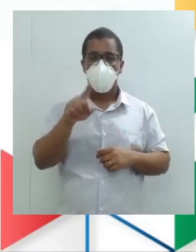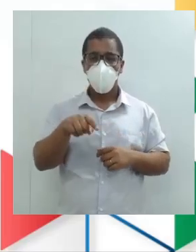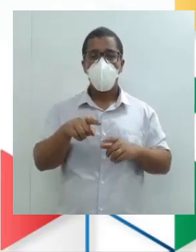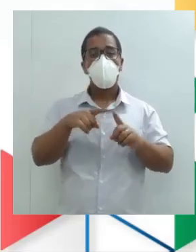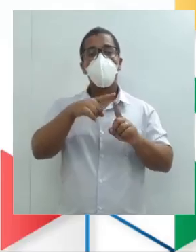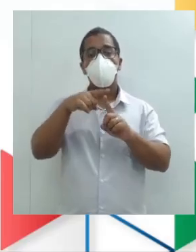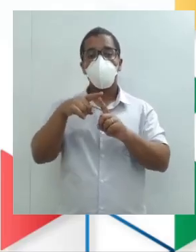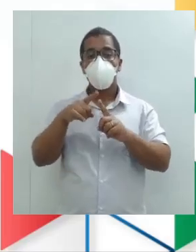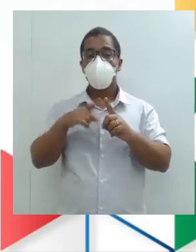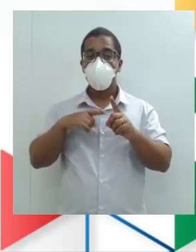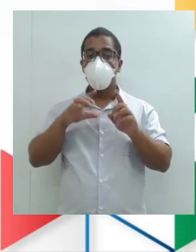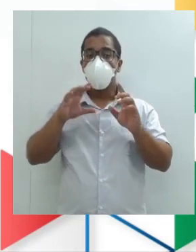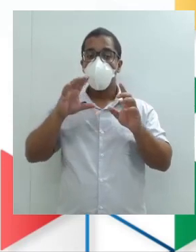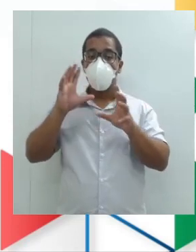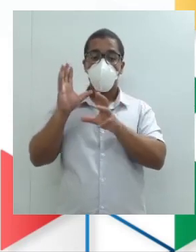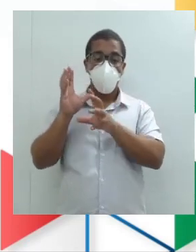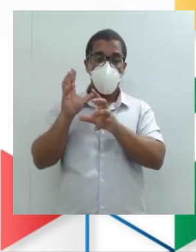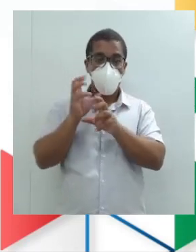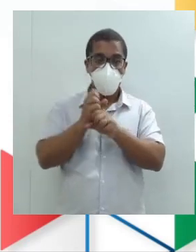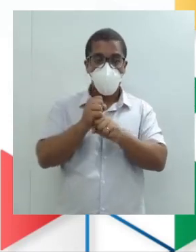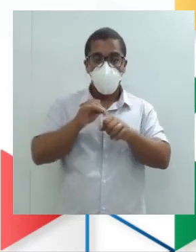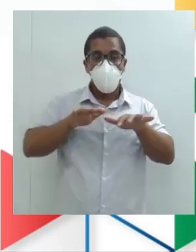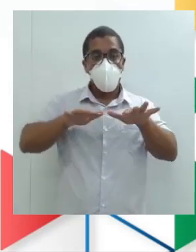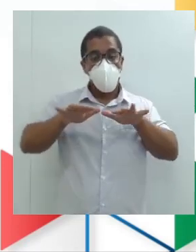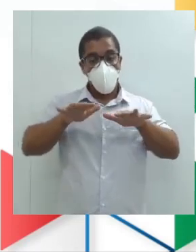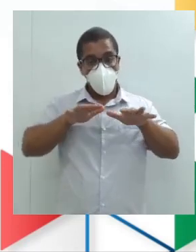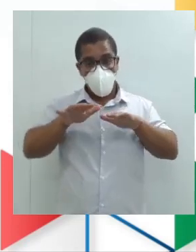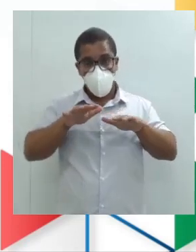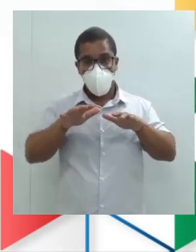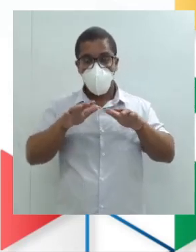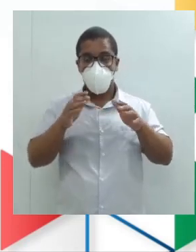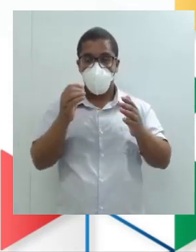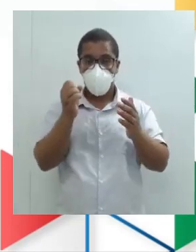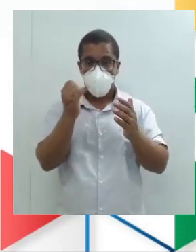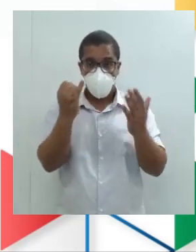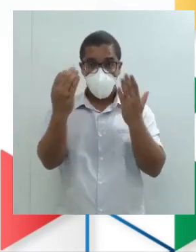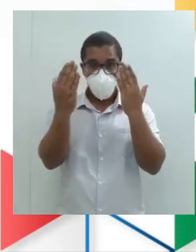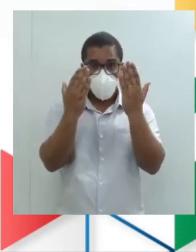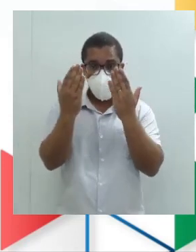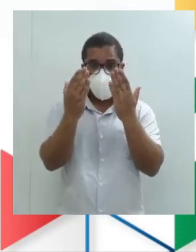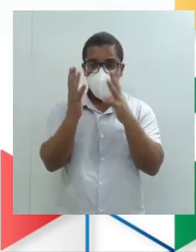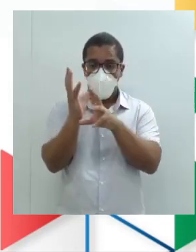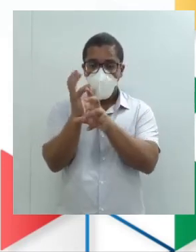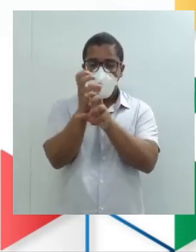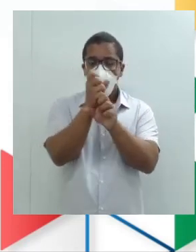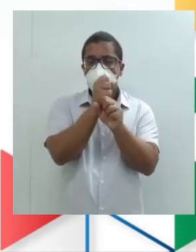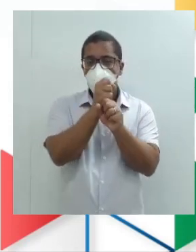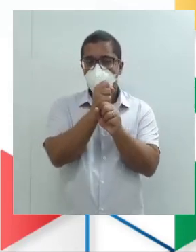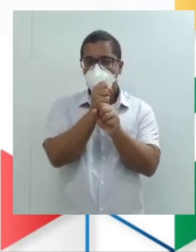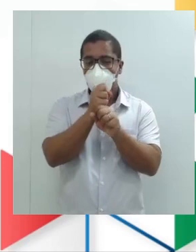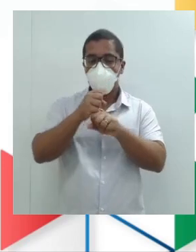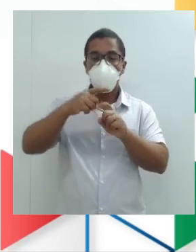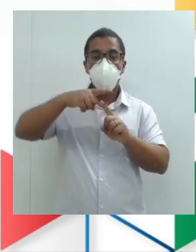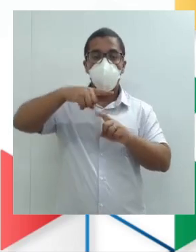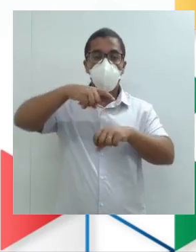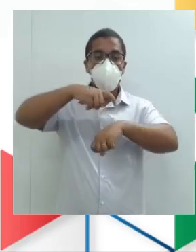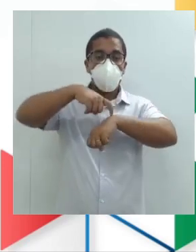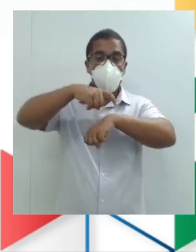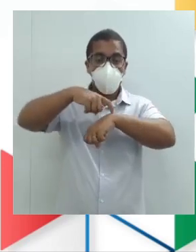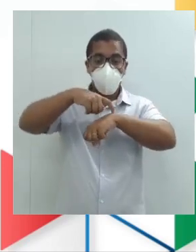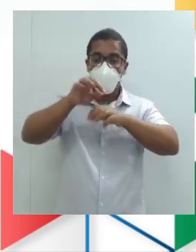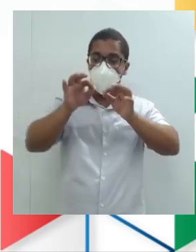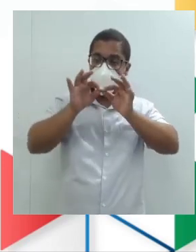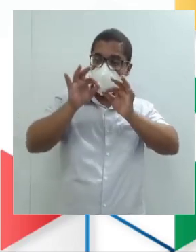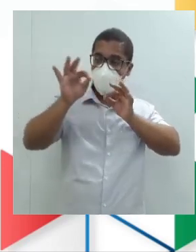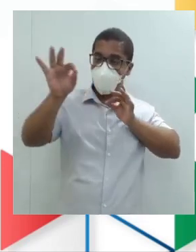quais o resultado da ação motora comparado é um registro quantitativo de tempo, distância